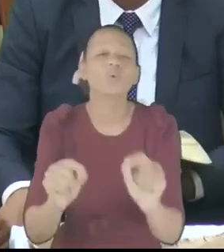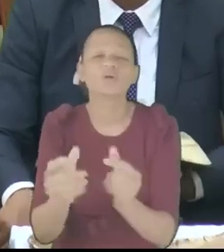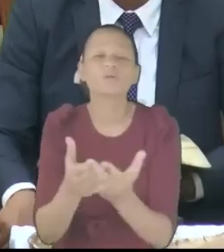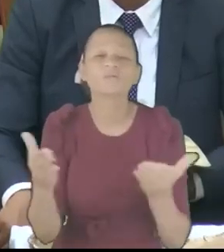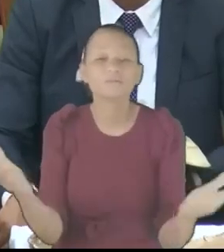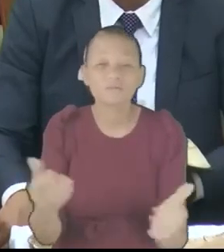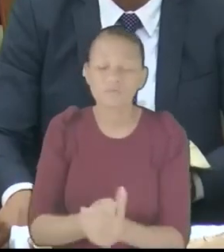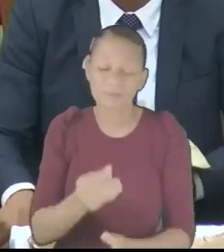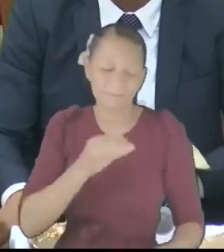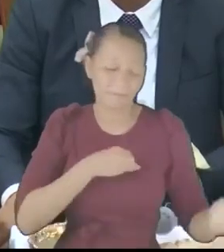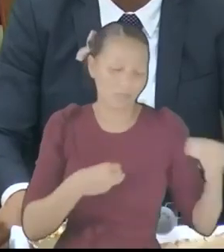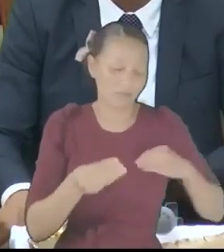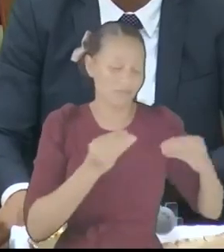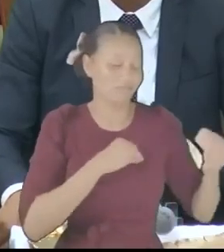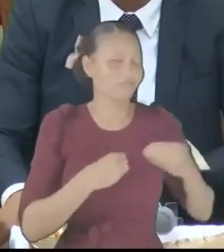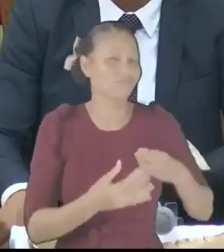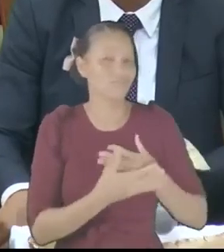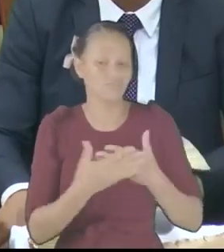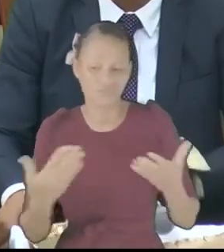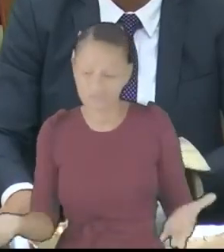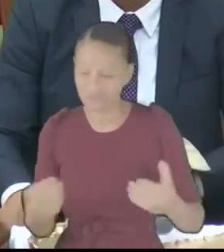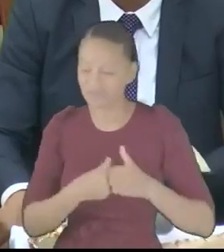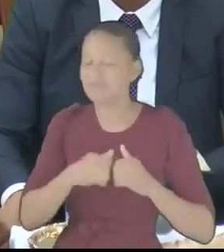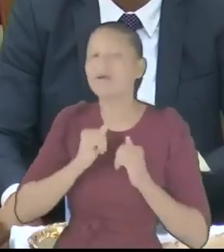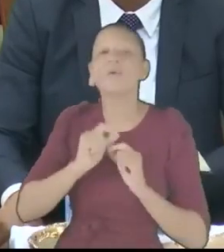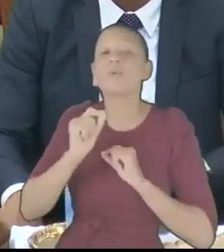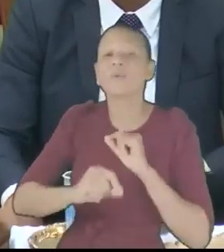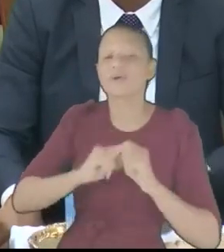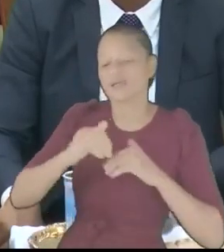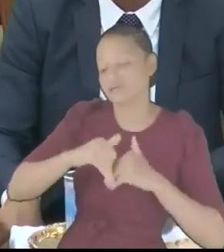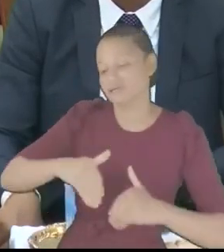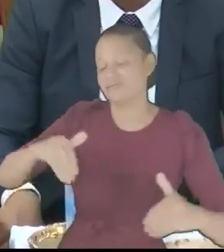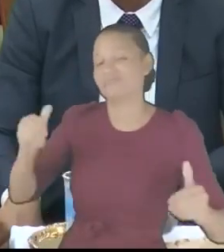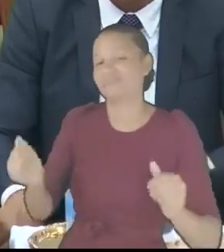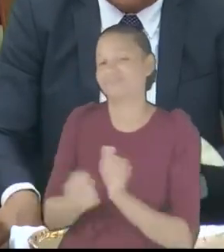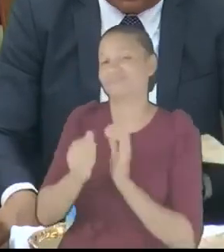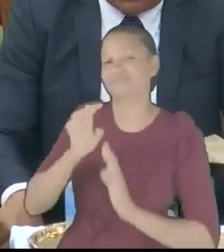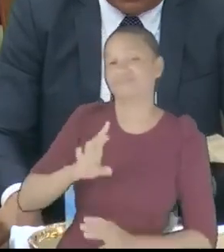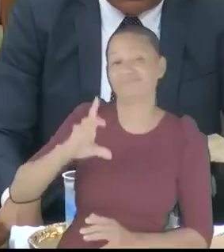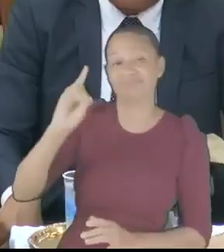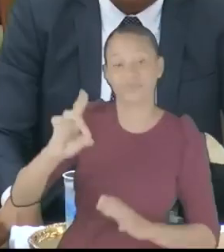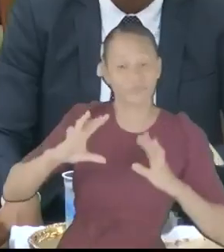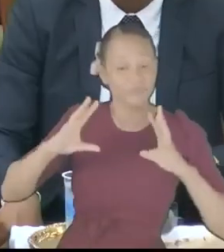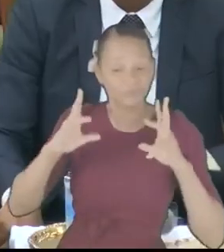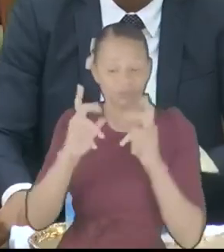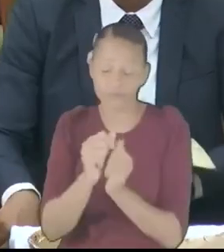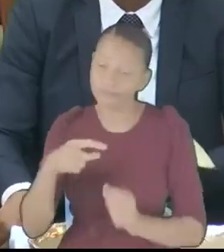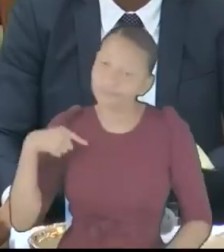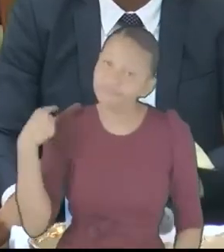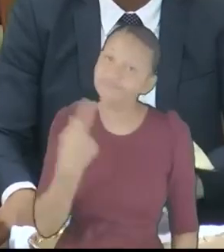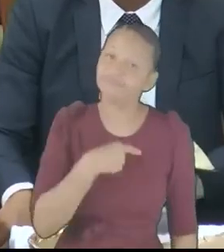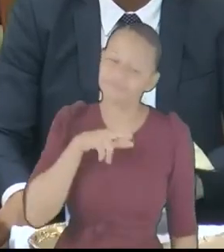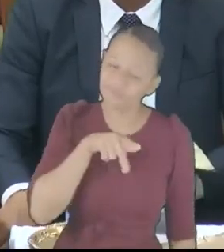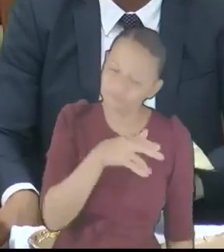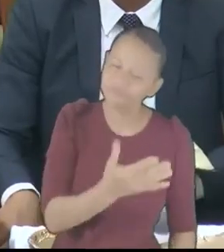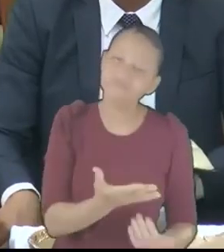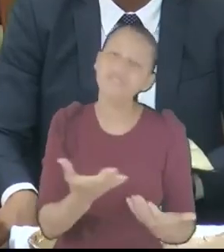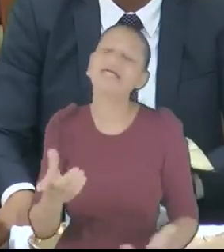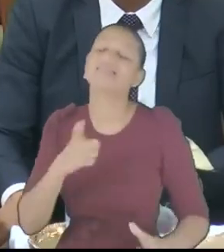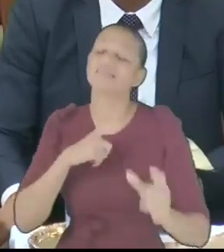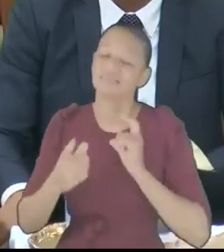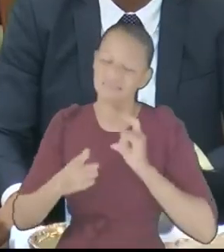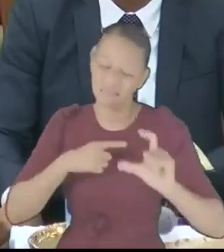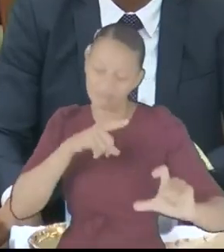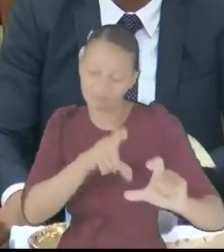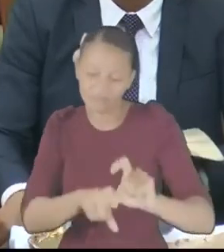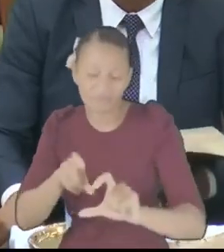irmãos? Pecaram e destituídos estão da glória de Deus. Então todos nós, irmãos, contraímos